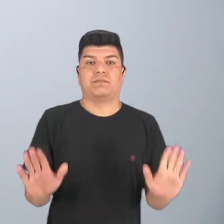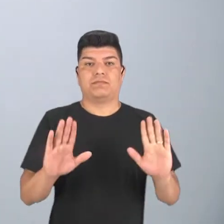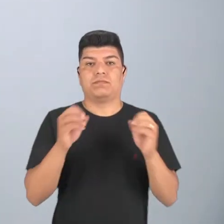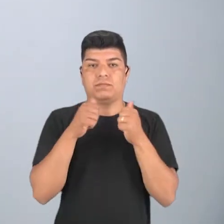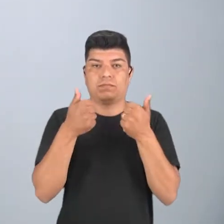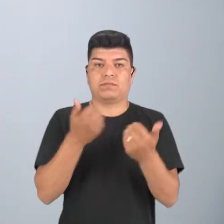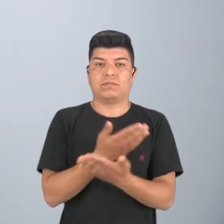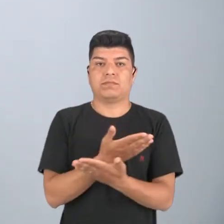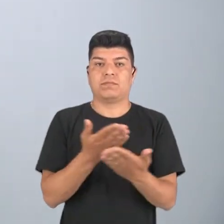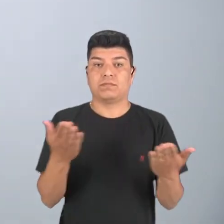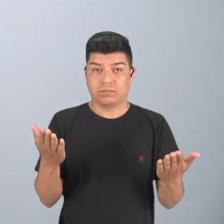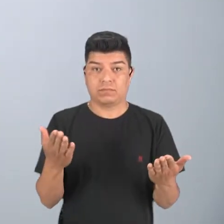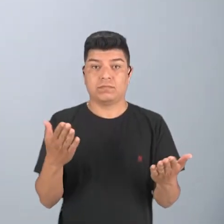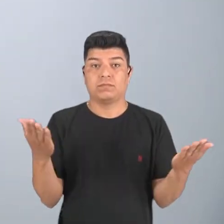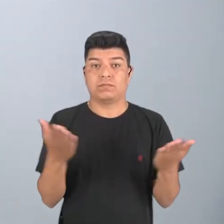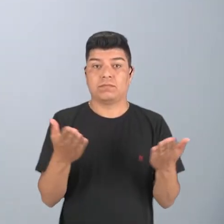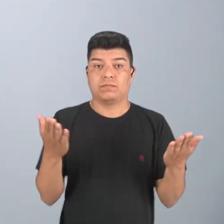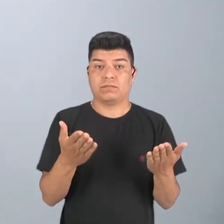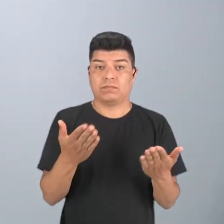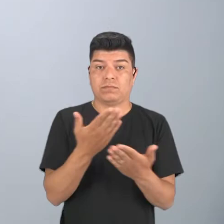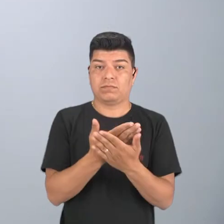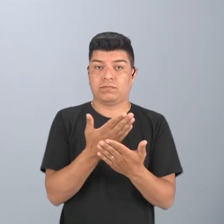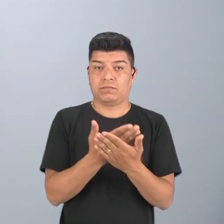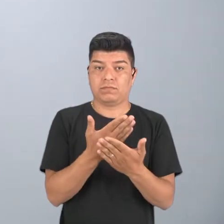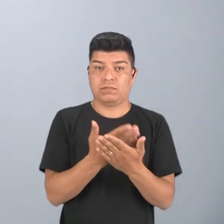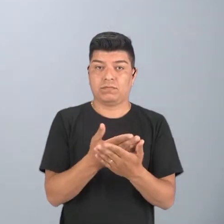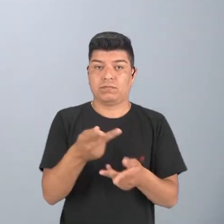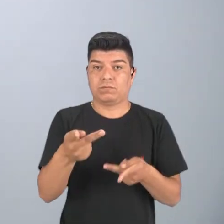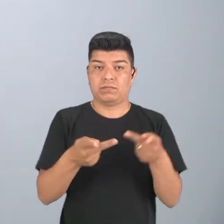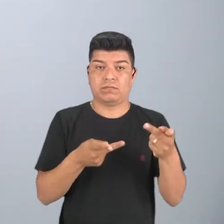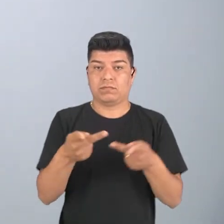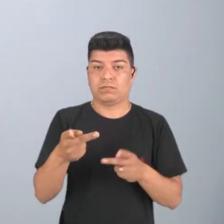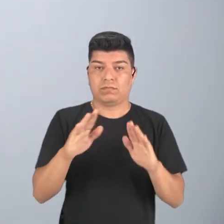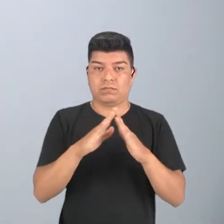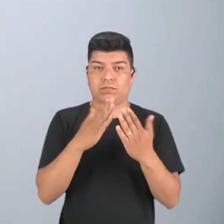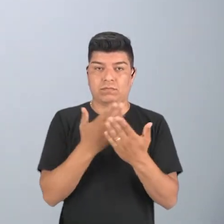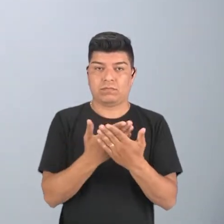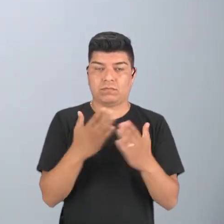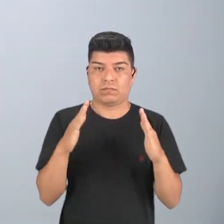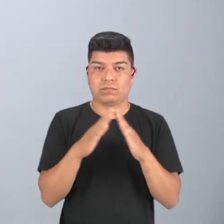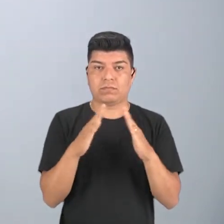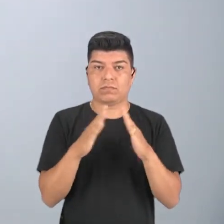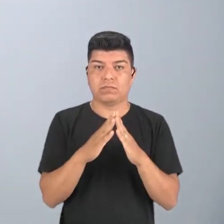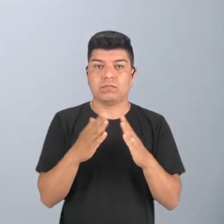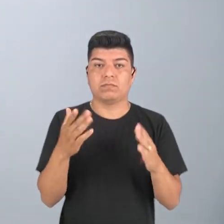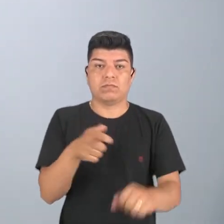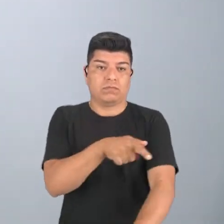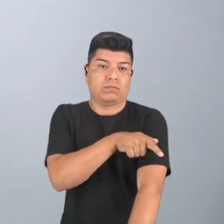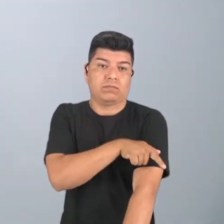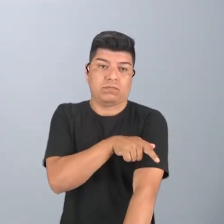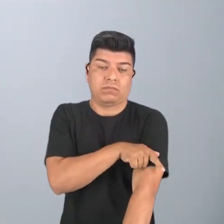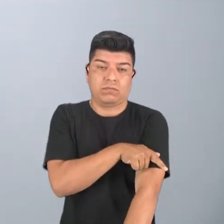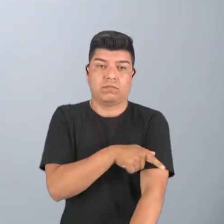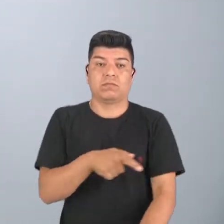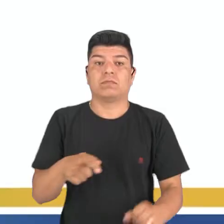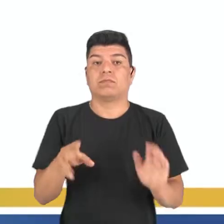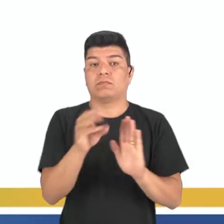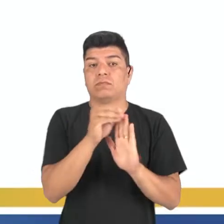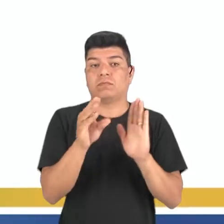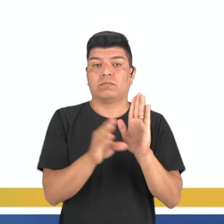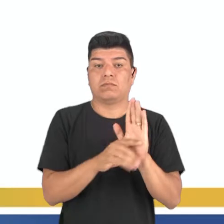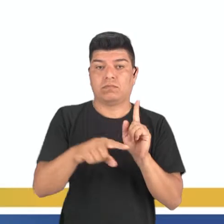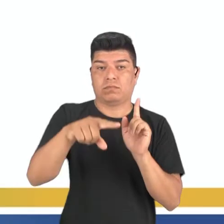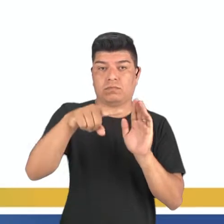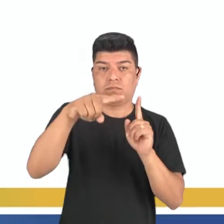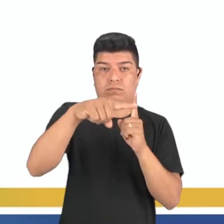Olá, tudo bem com você? Hoje vamos para mais uma aula do projeto Escola em Casa. Hoje a nossa aula é para o 7º ano, conteúdo de adição